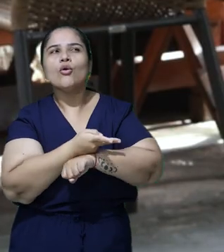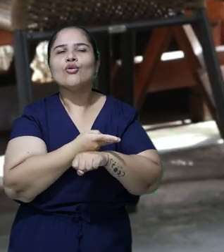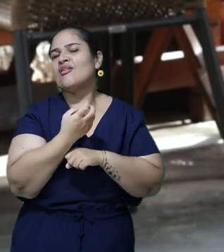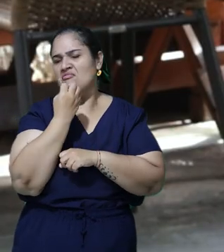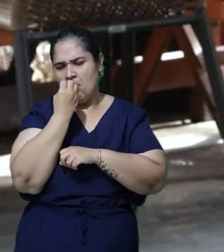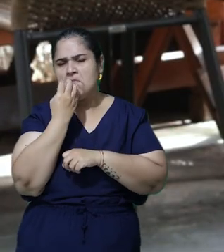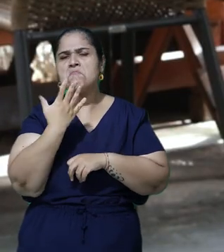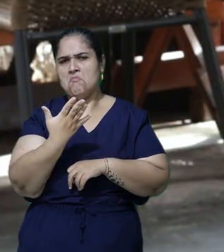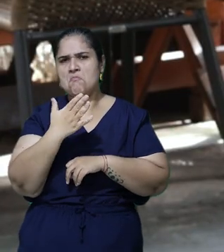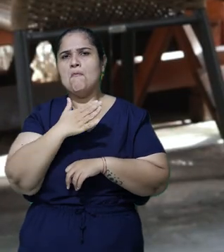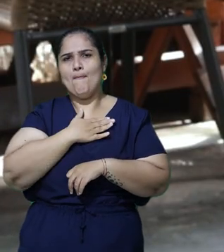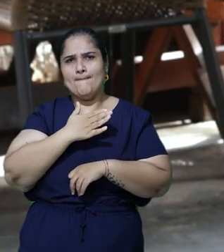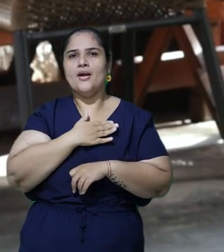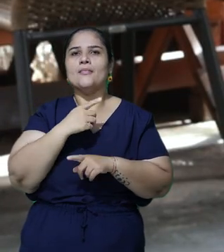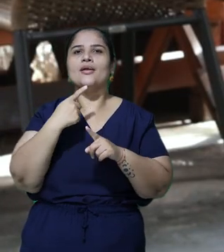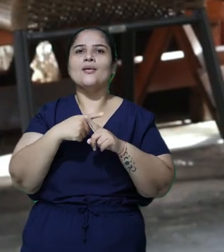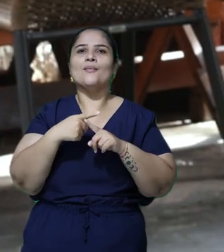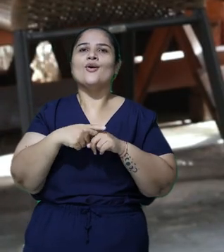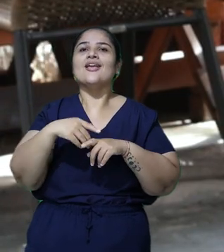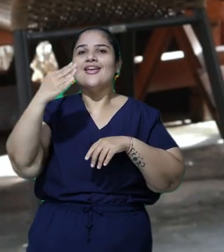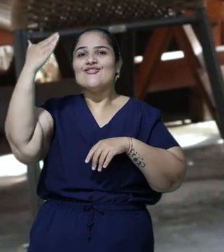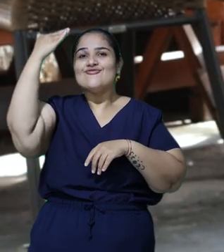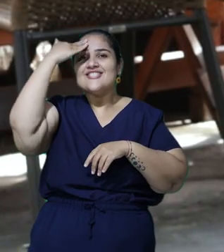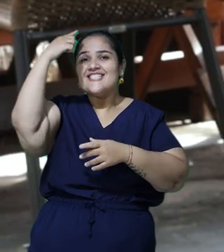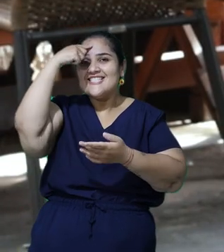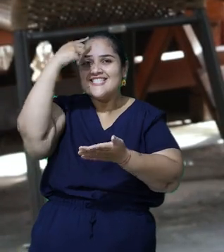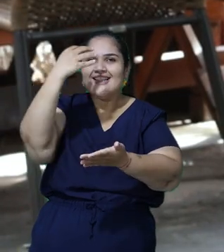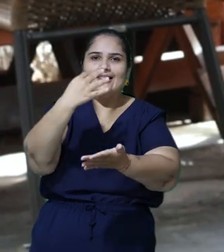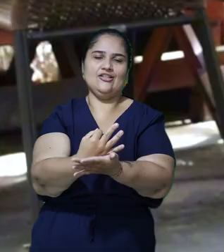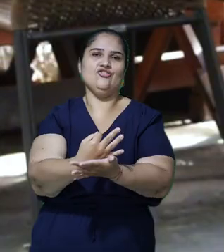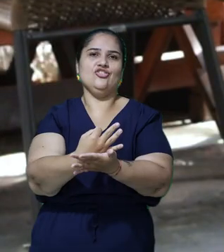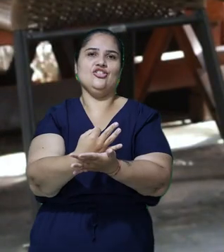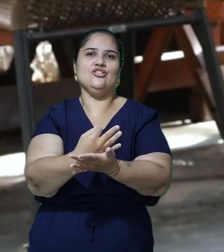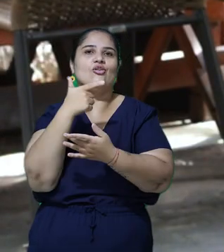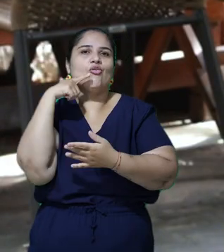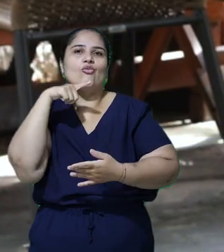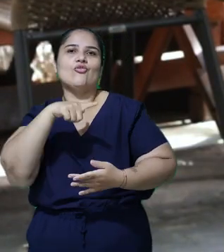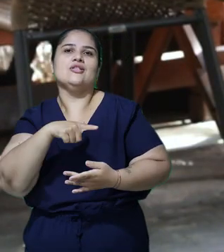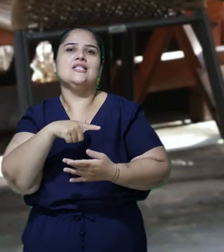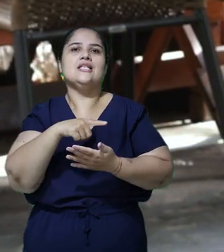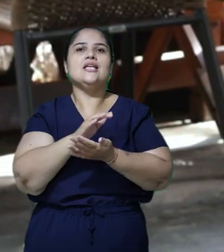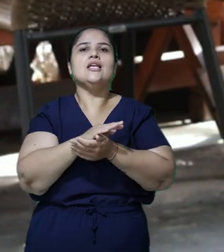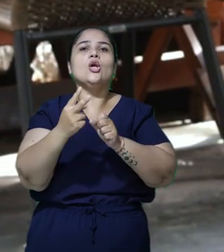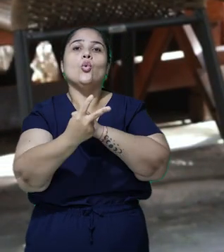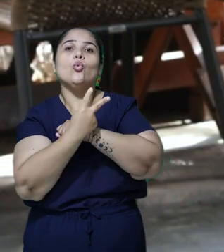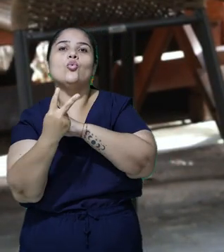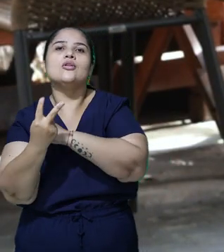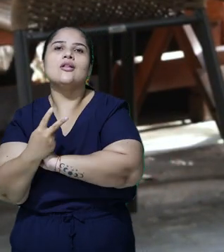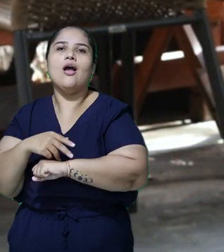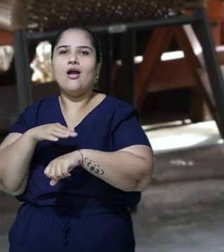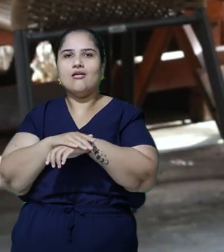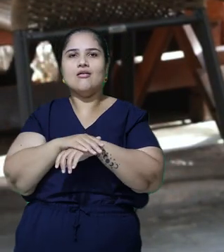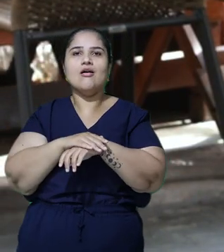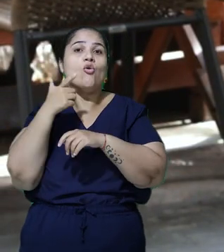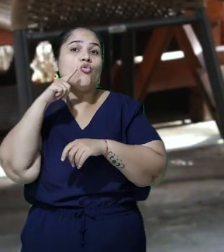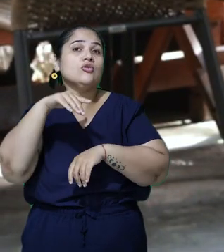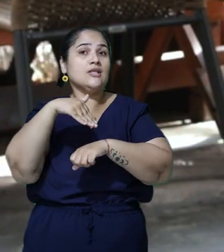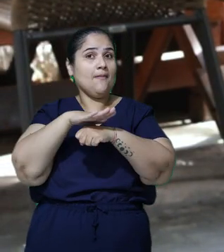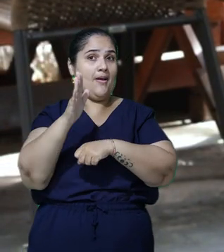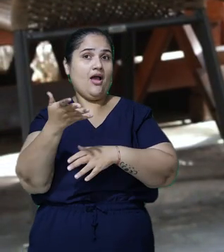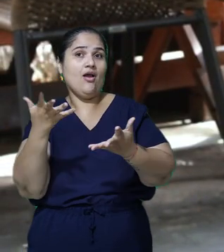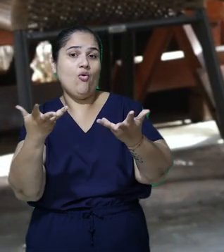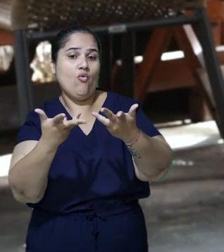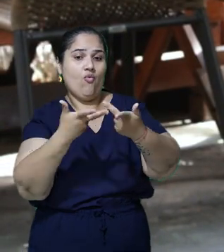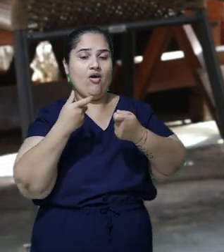mim, porque foi um divisor de águas, eu pude me cuidar melhor, pude procurar mais qualidade de vida, né? O autoconhecimento também,